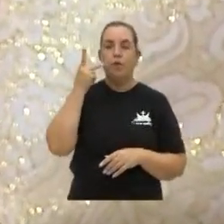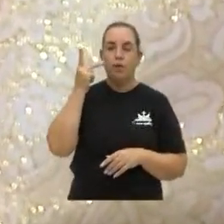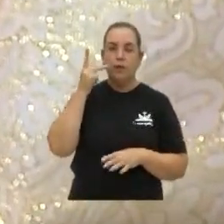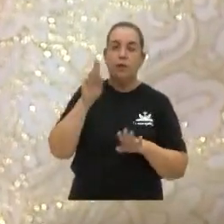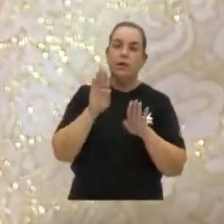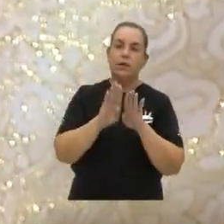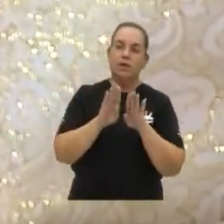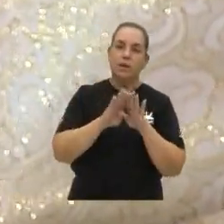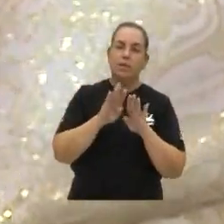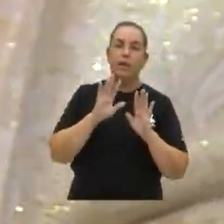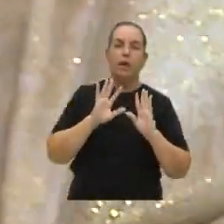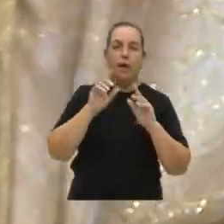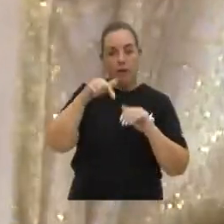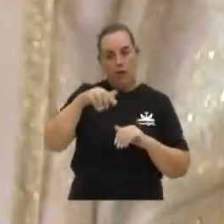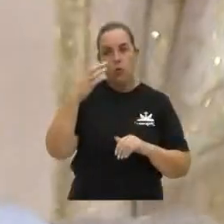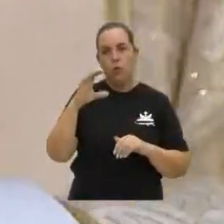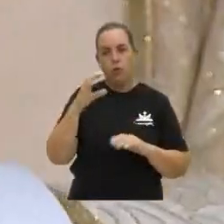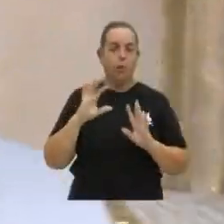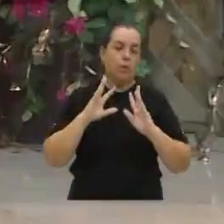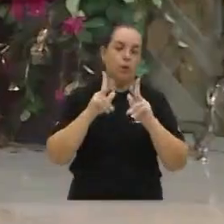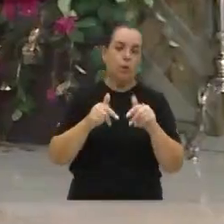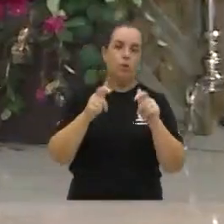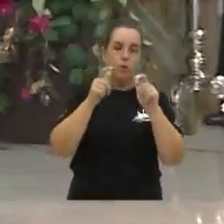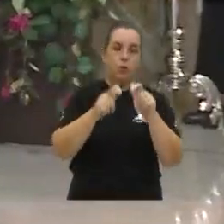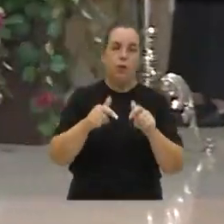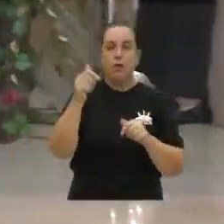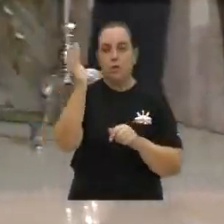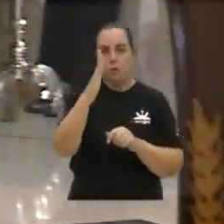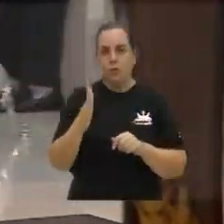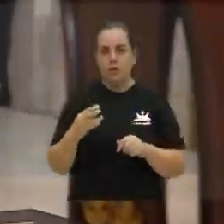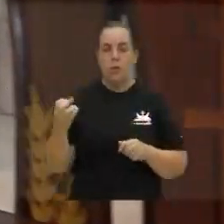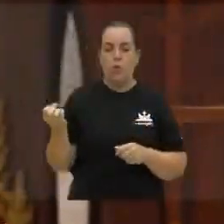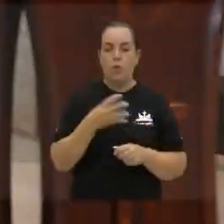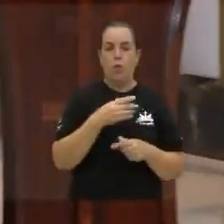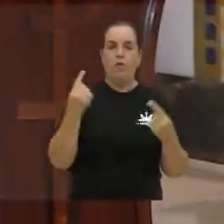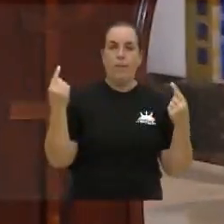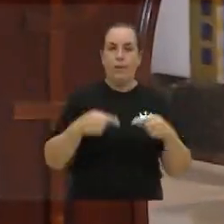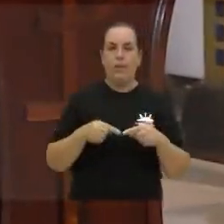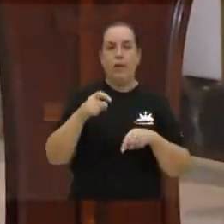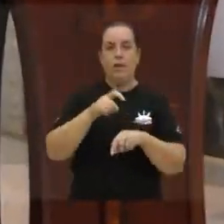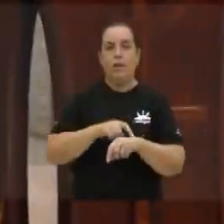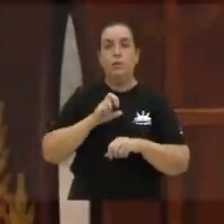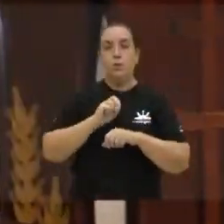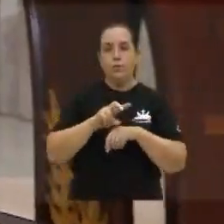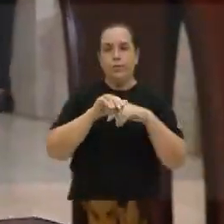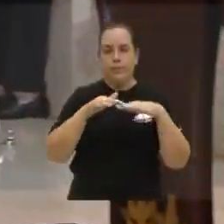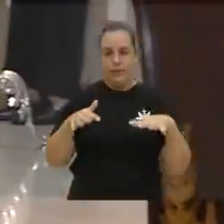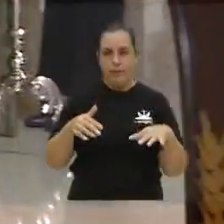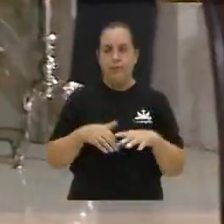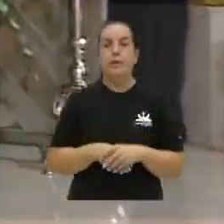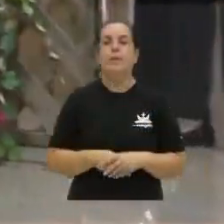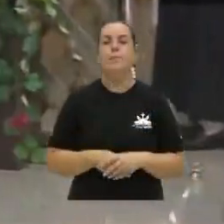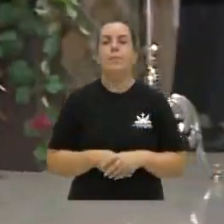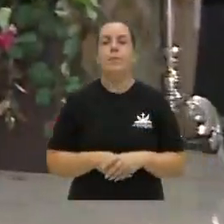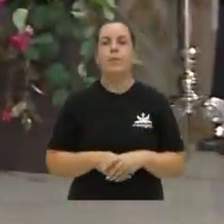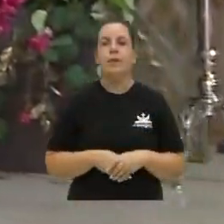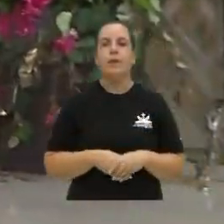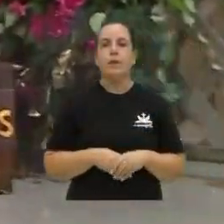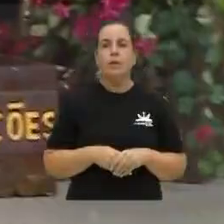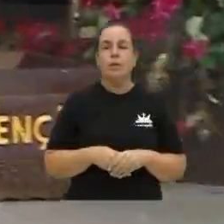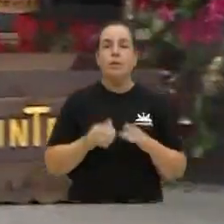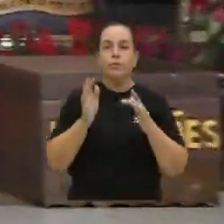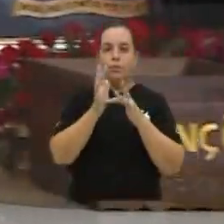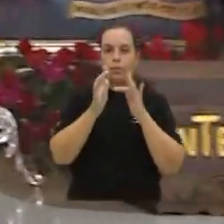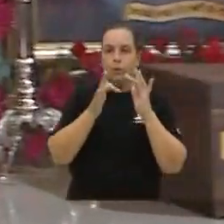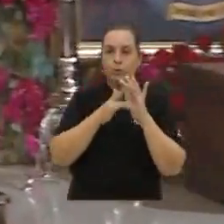as livrarias do Brasil. A Nova Batalha em tempo de pandemia. Filhos queridos,